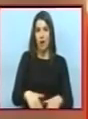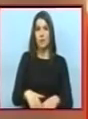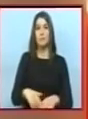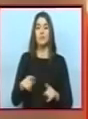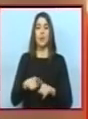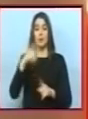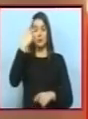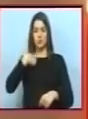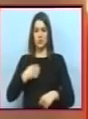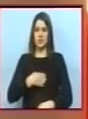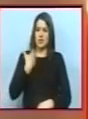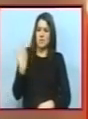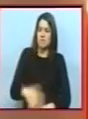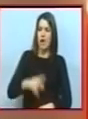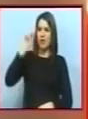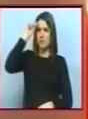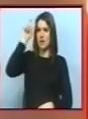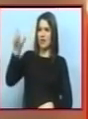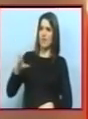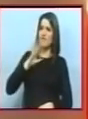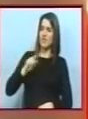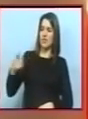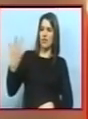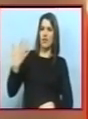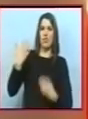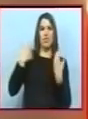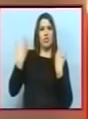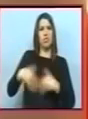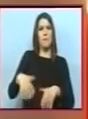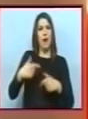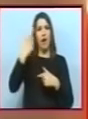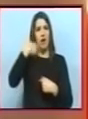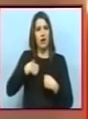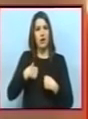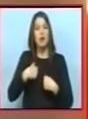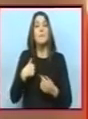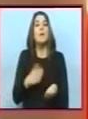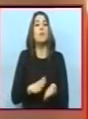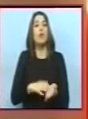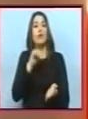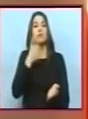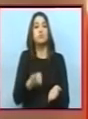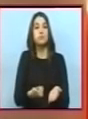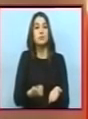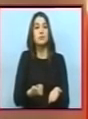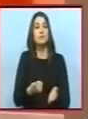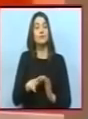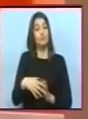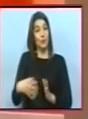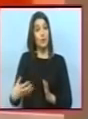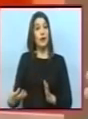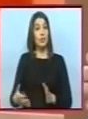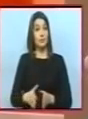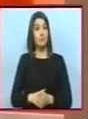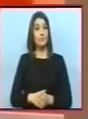atingida pelo seu herdeiro, mas muitas vezes não consegue provar. E, portanto, há situações muito complicadas.